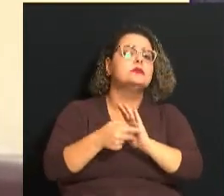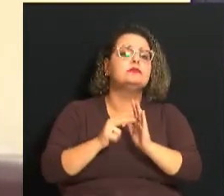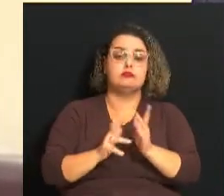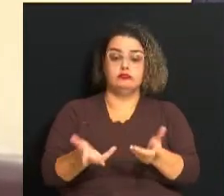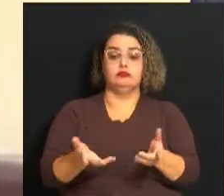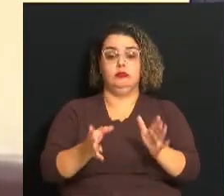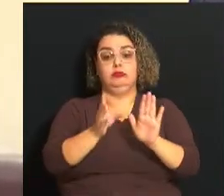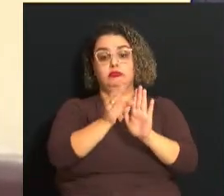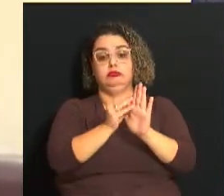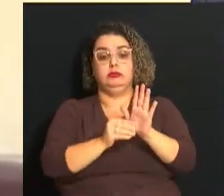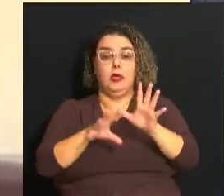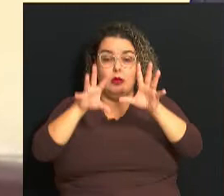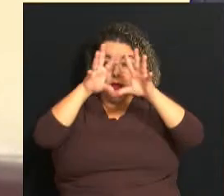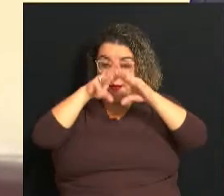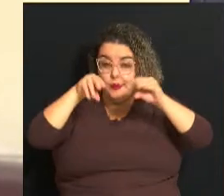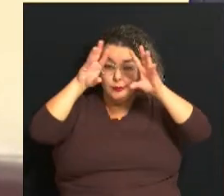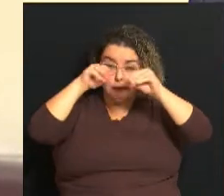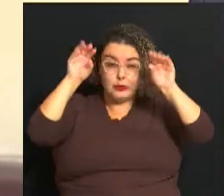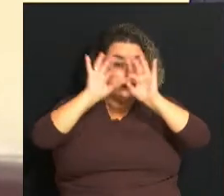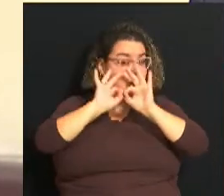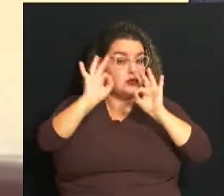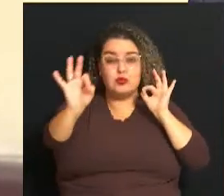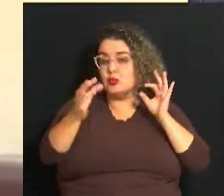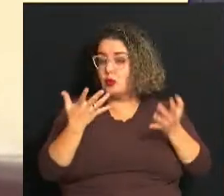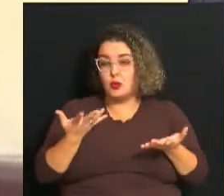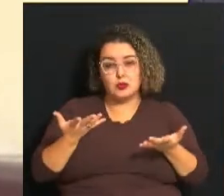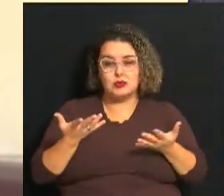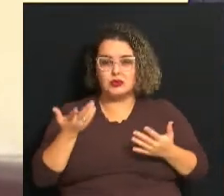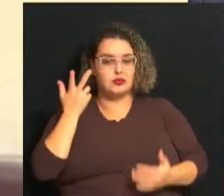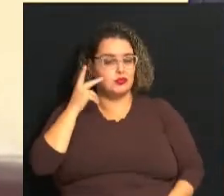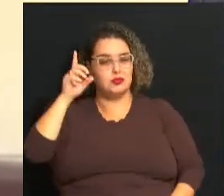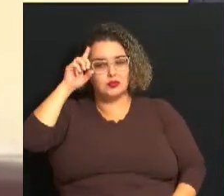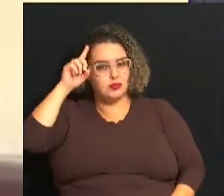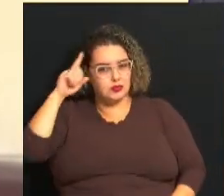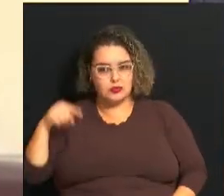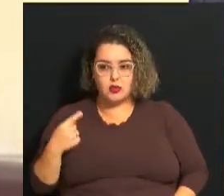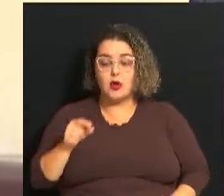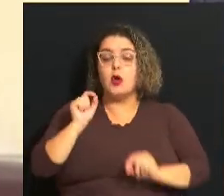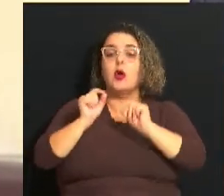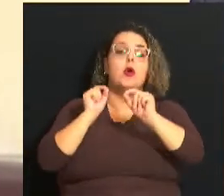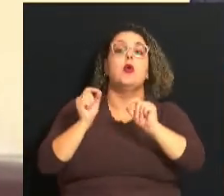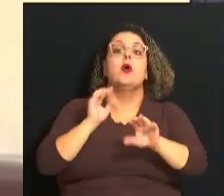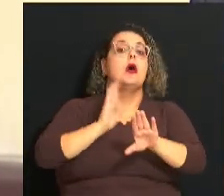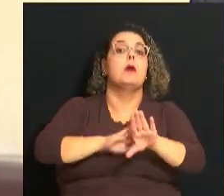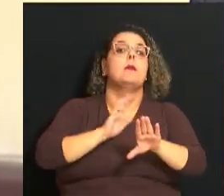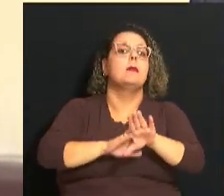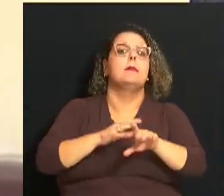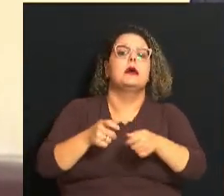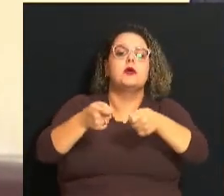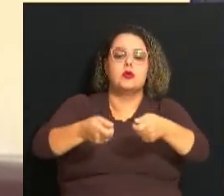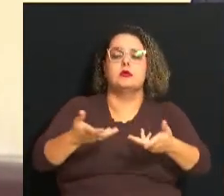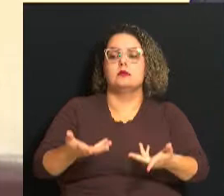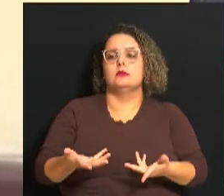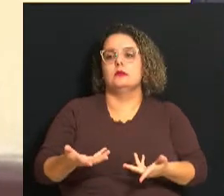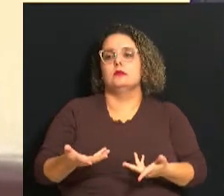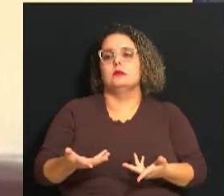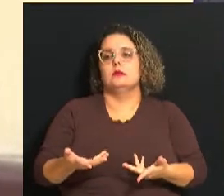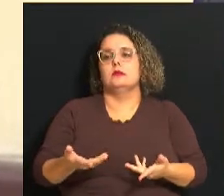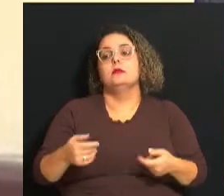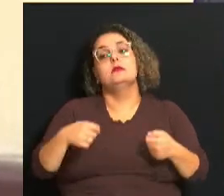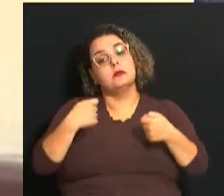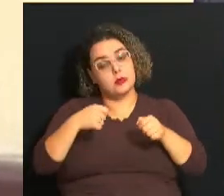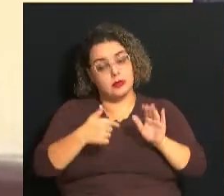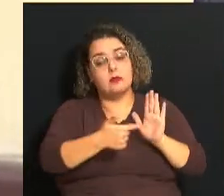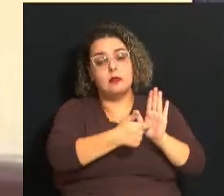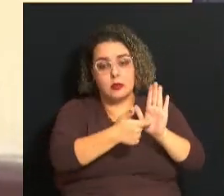abstrato às vezes distante né do Trabalhador comum e o que seria então uma prática concreta então não tem jeito a gente precisa